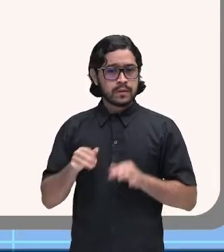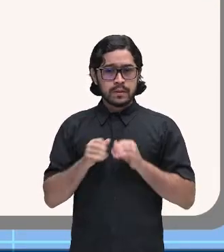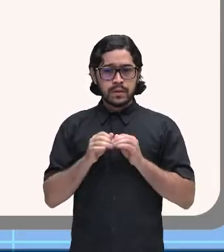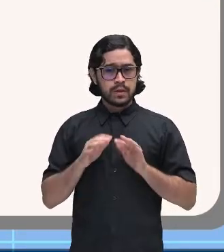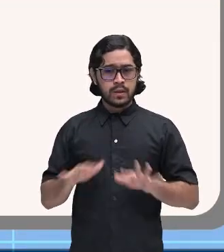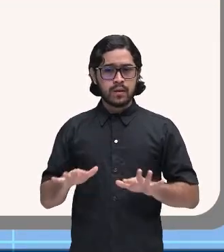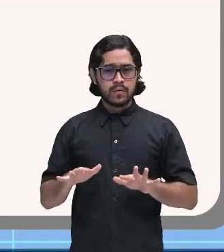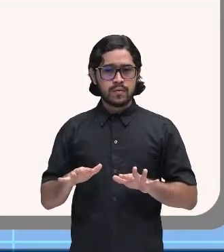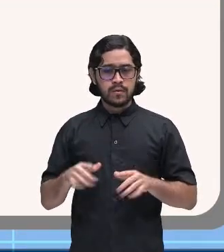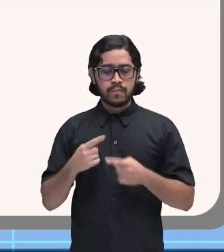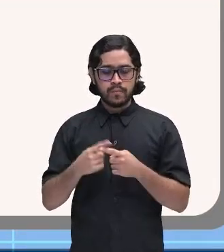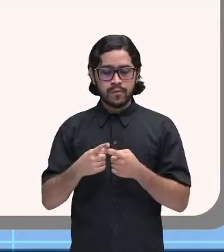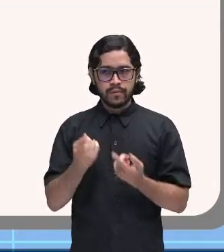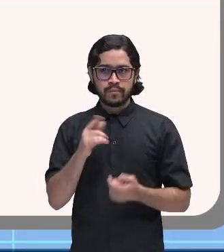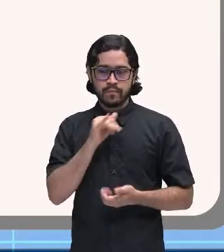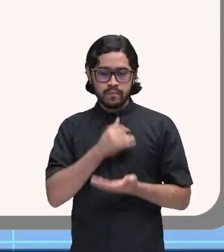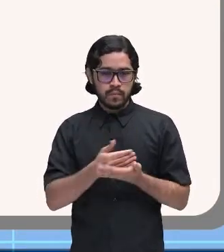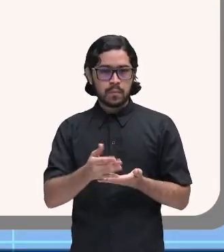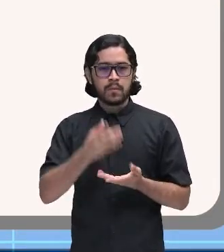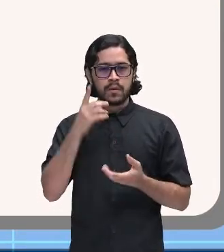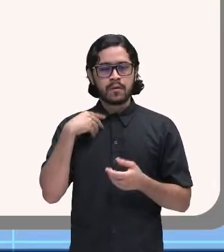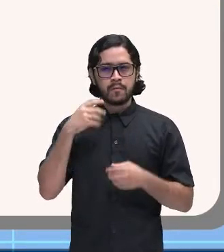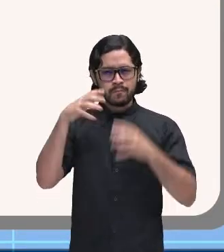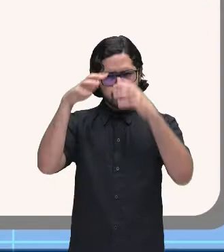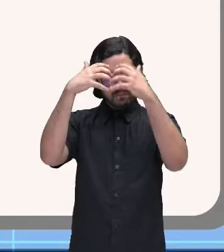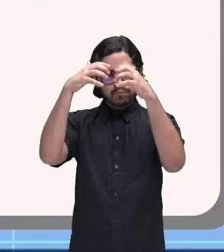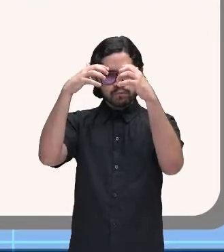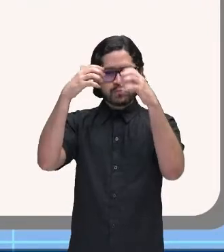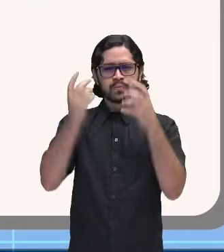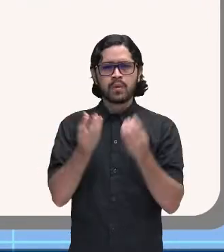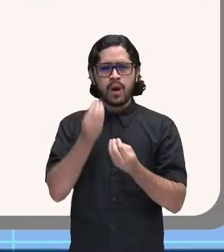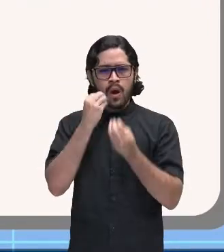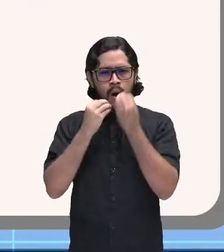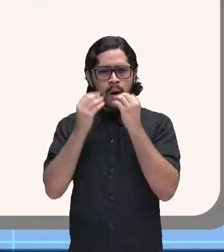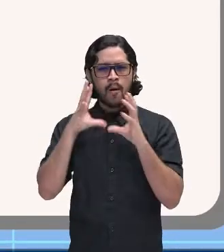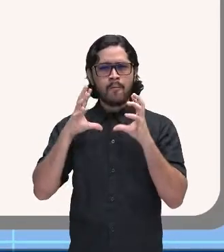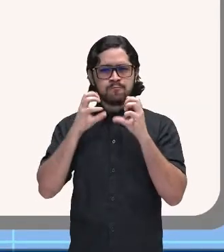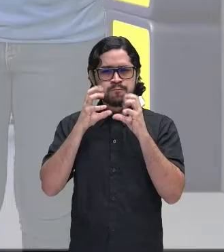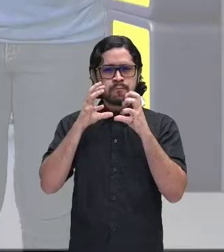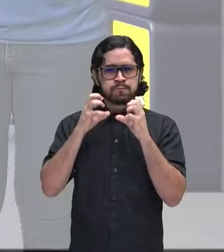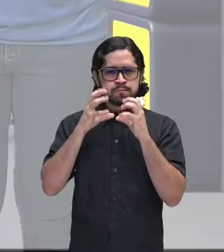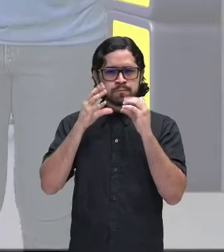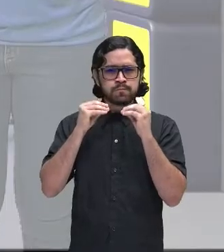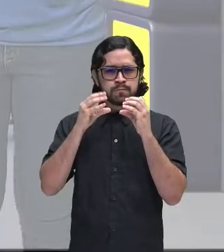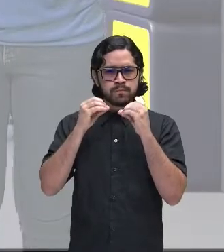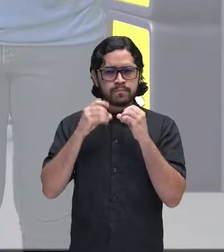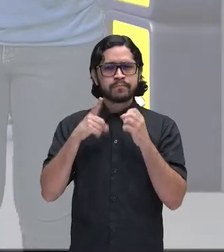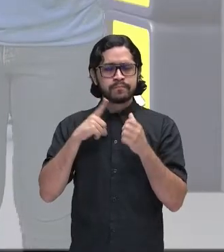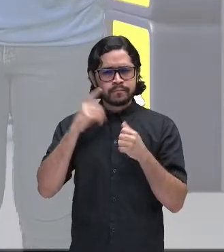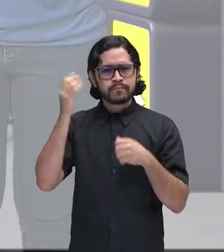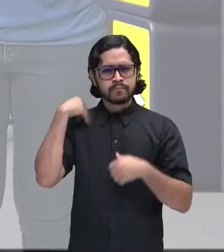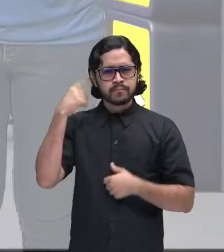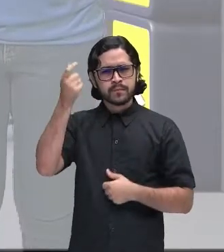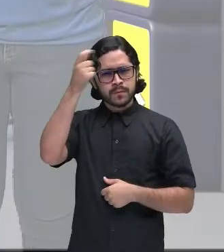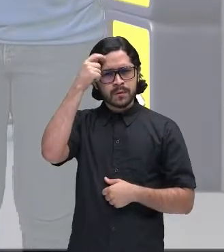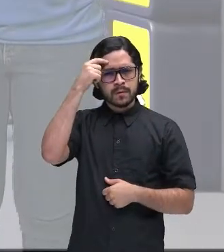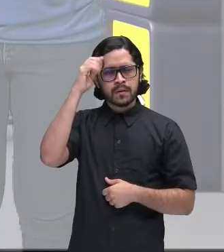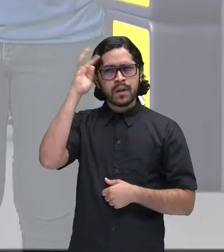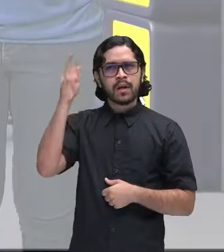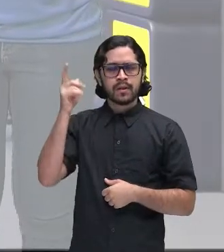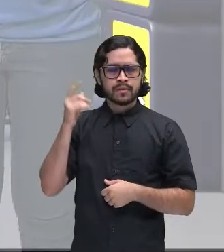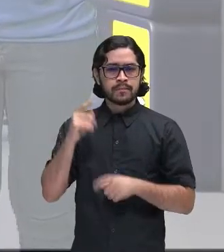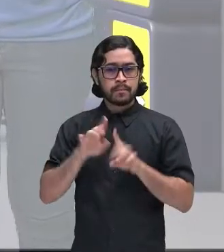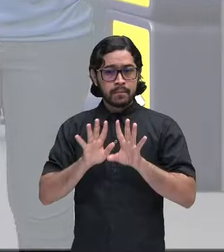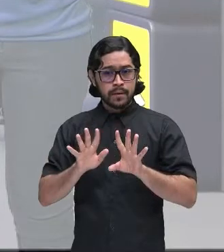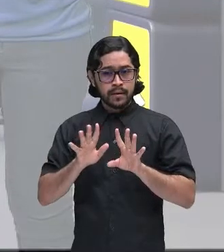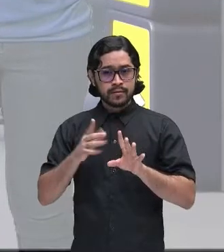tenho consciência desse movimento, certo? Eu degluto, eu comando, eu tenho consciência desse movimento. A